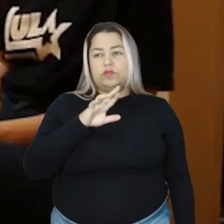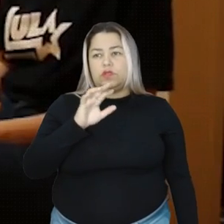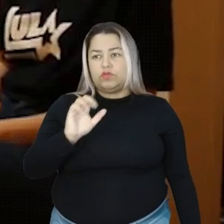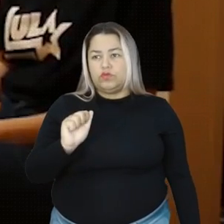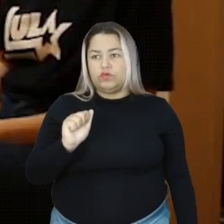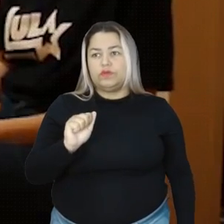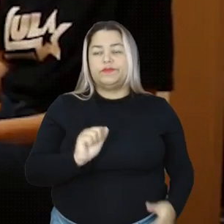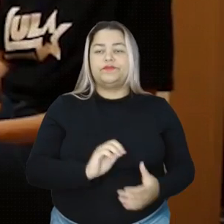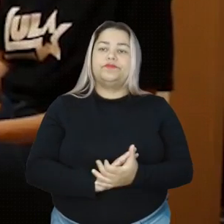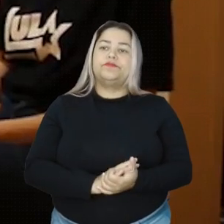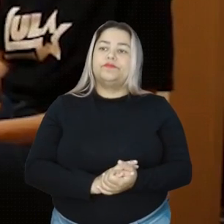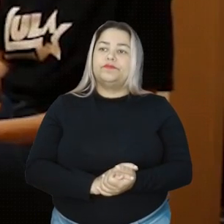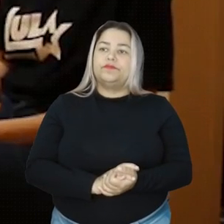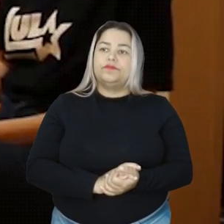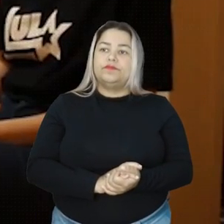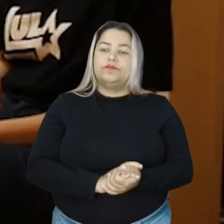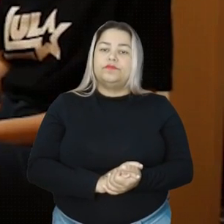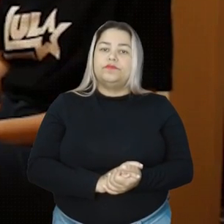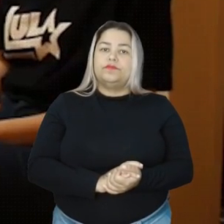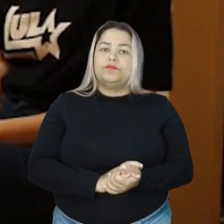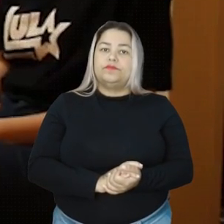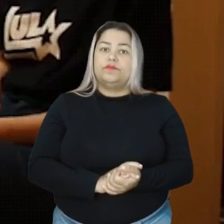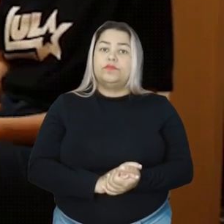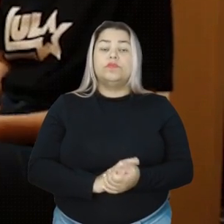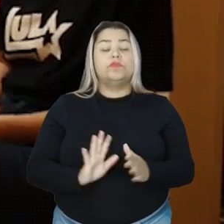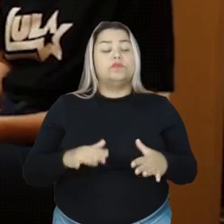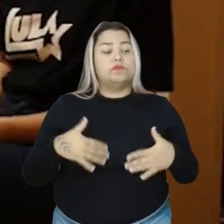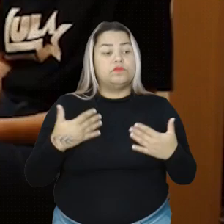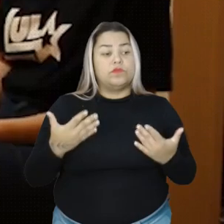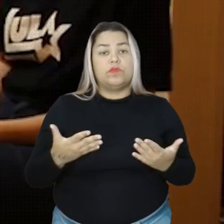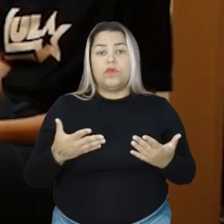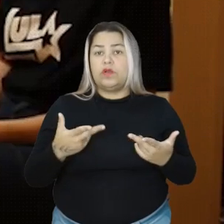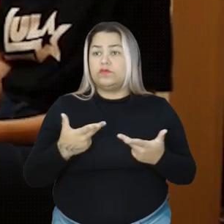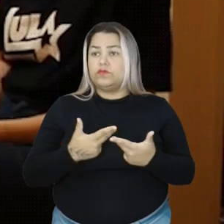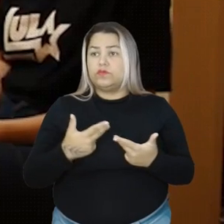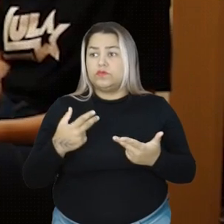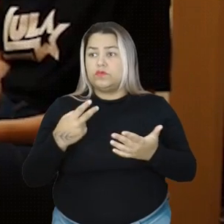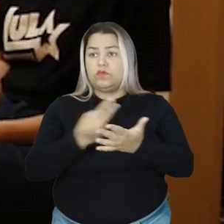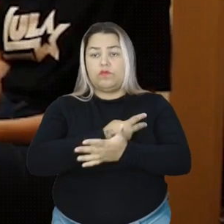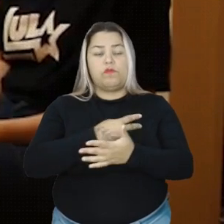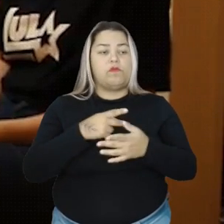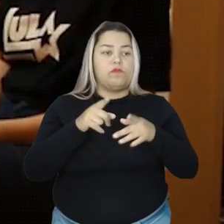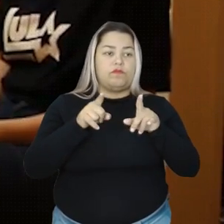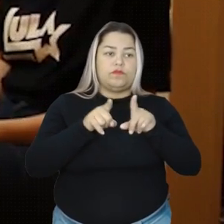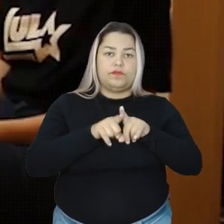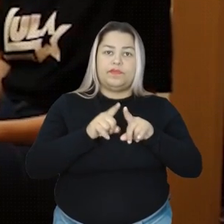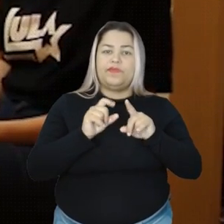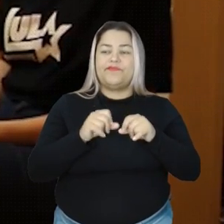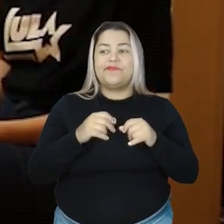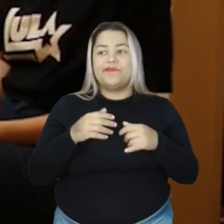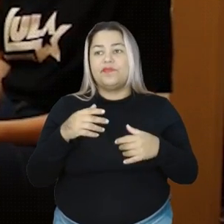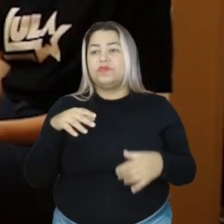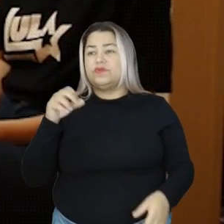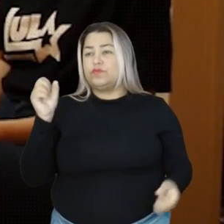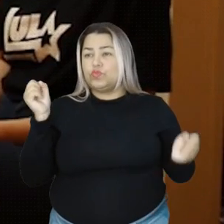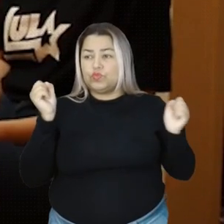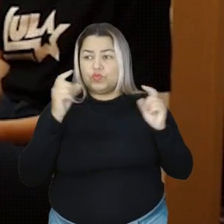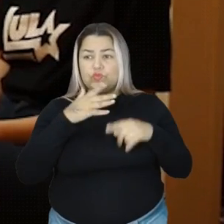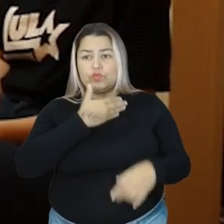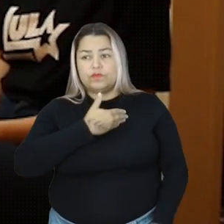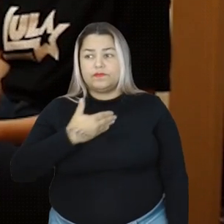Bom, o certo é que isso criou uma situação muito desgastante para o